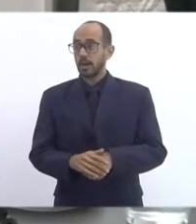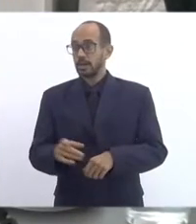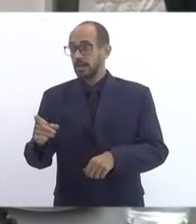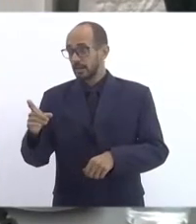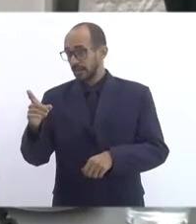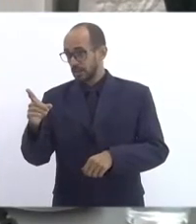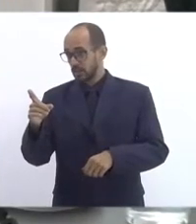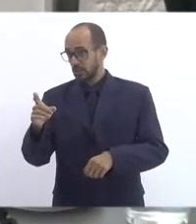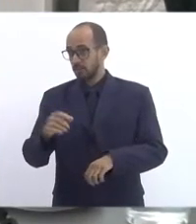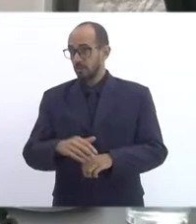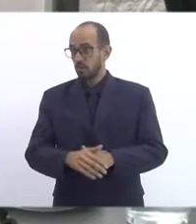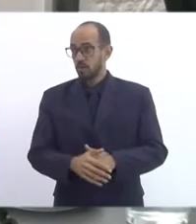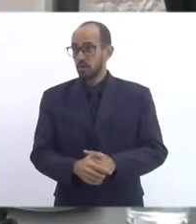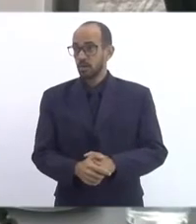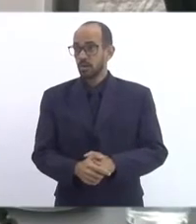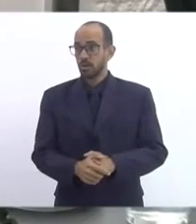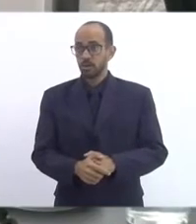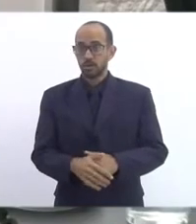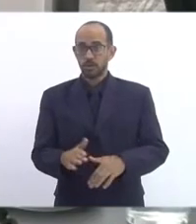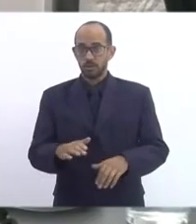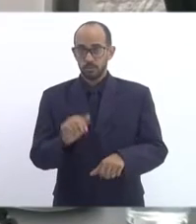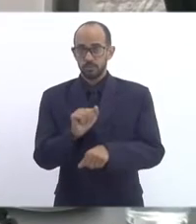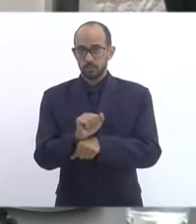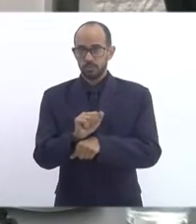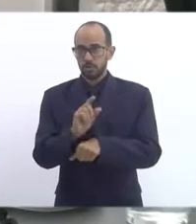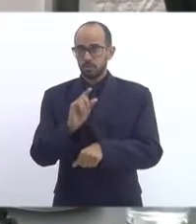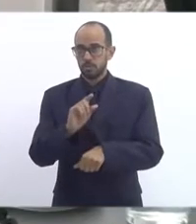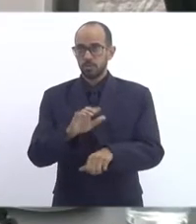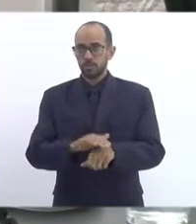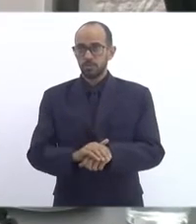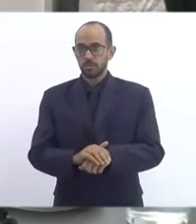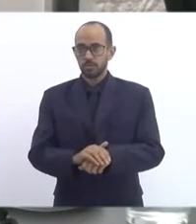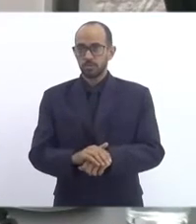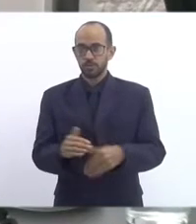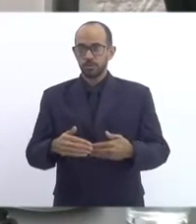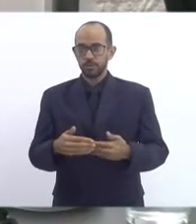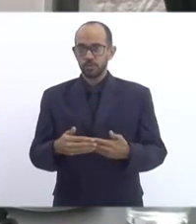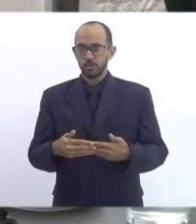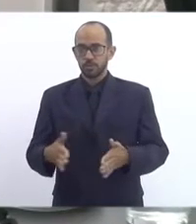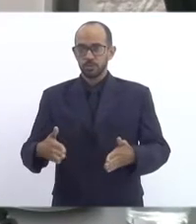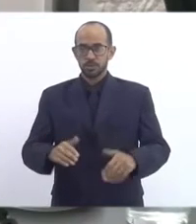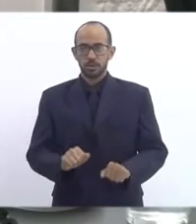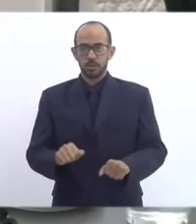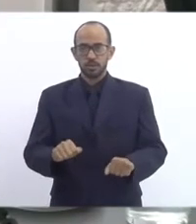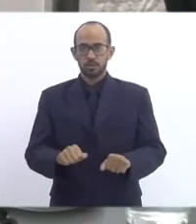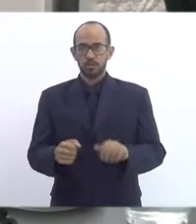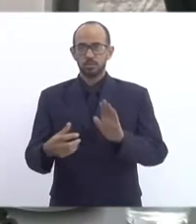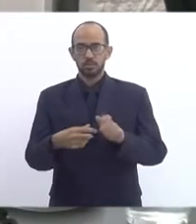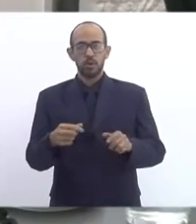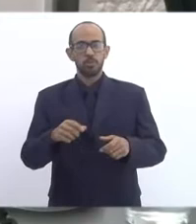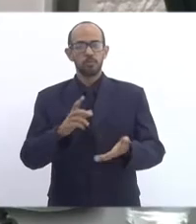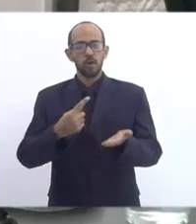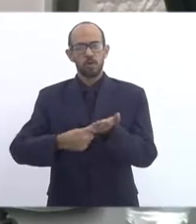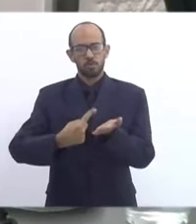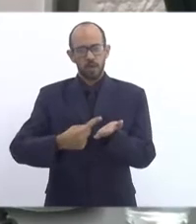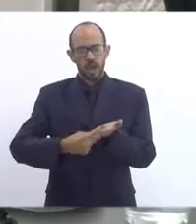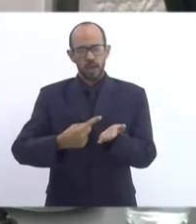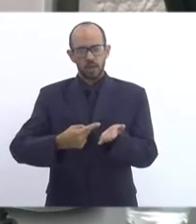e Justiça para a 5ª reunião extraordinária semipresencial, como deliberada na última